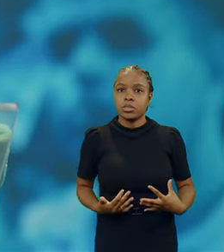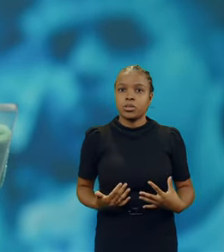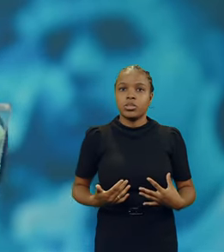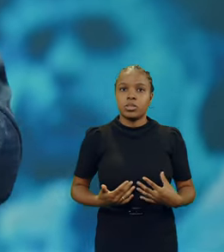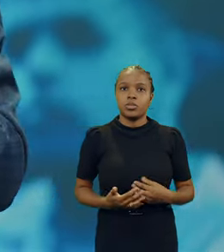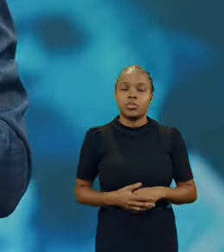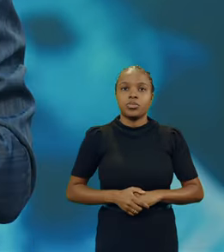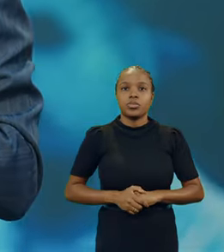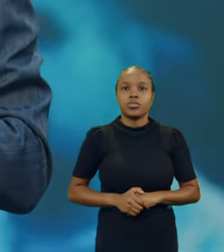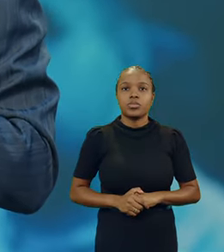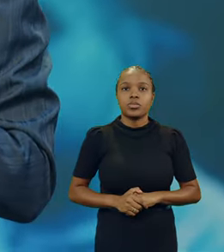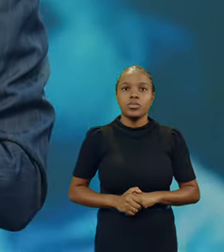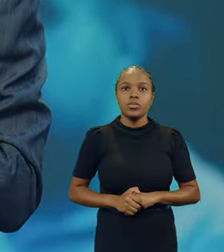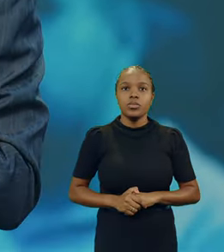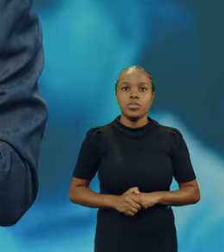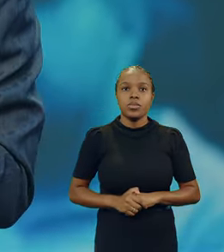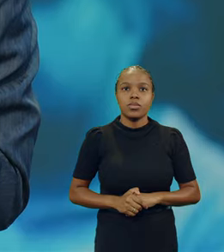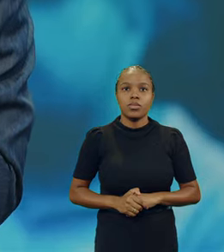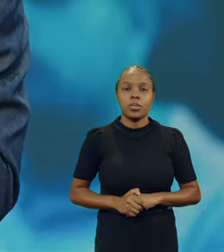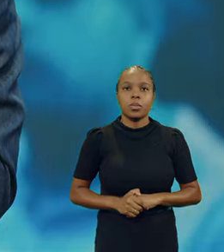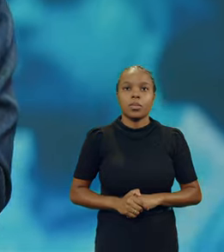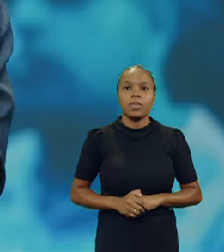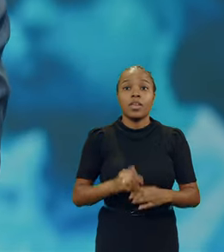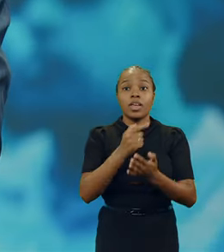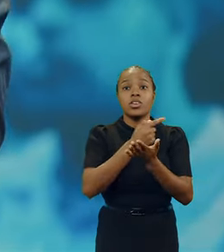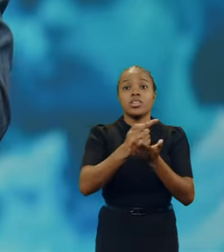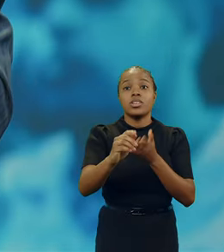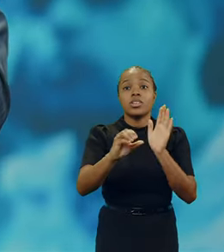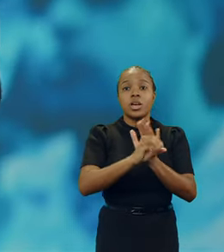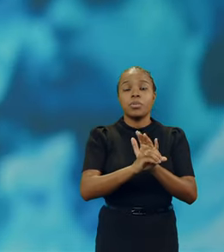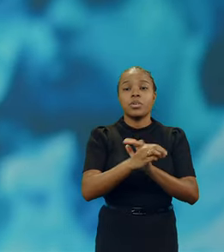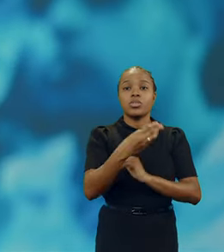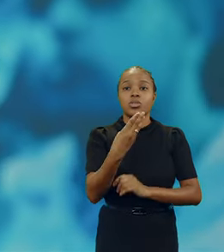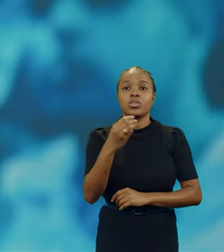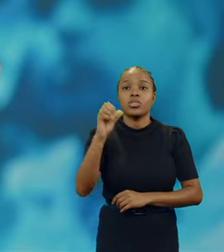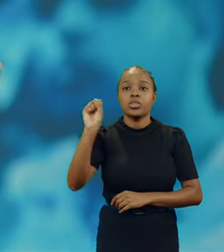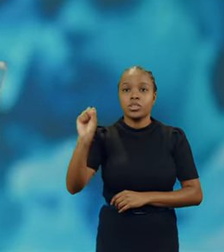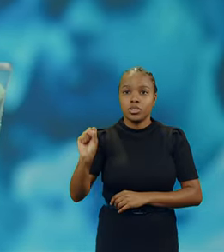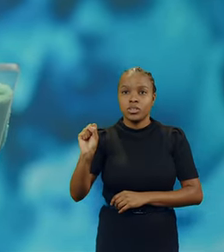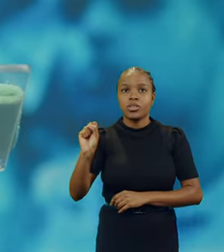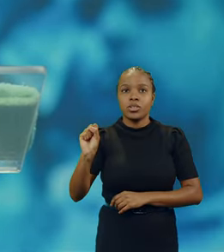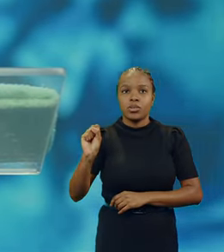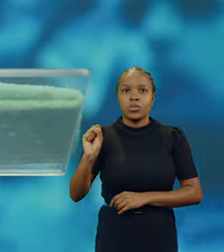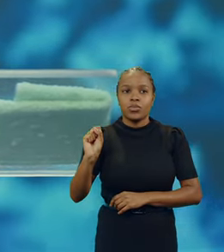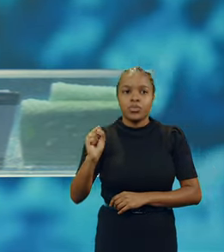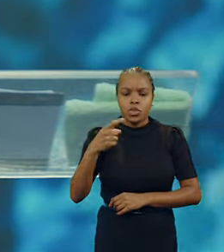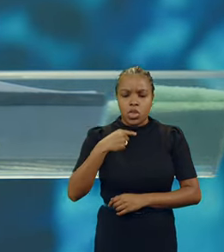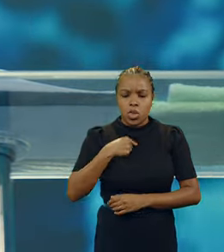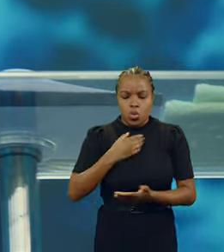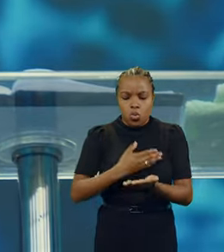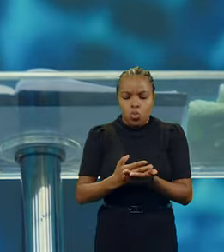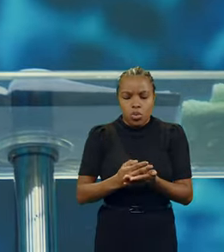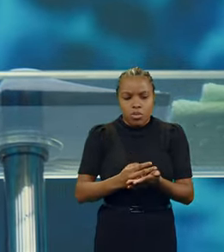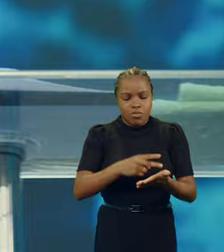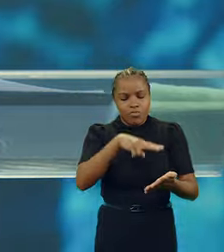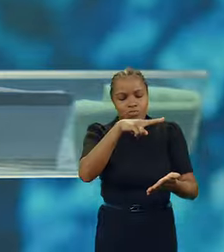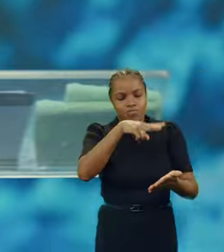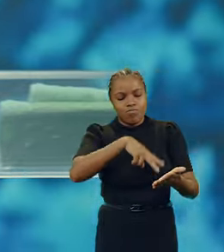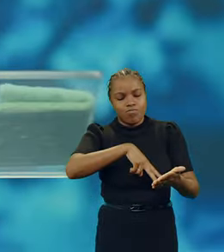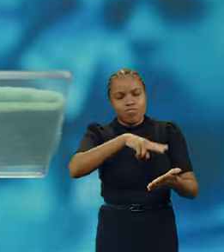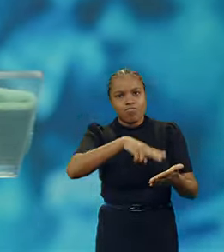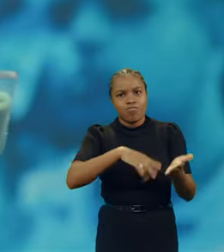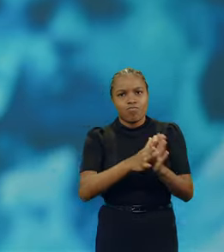Um desses textos é o capítulo 38 de Gênesis. Confesso que quando eu comecei a ler a Bíblia